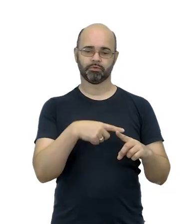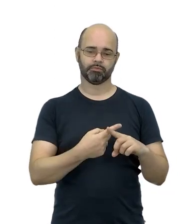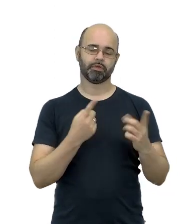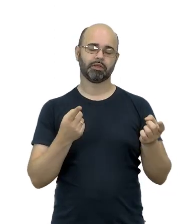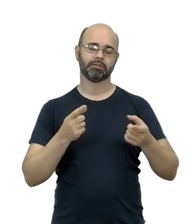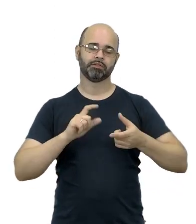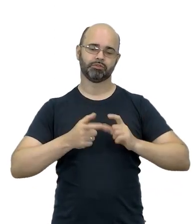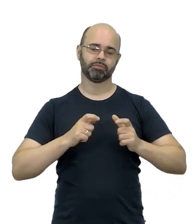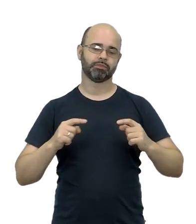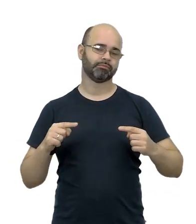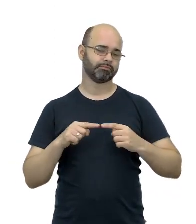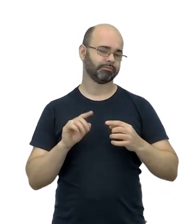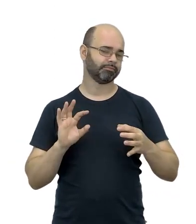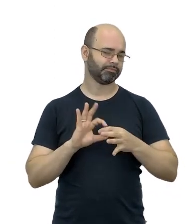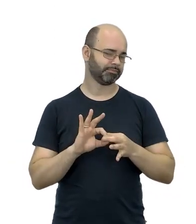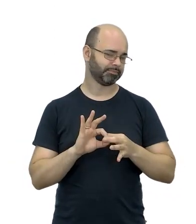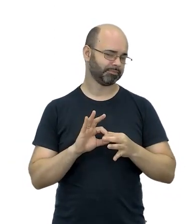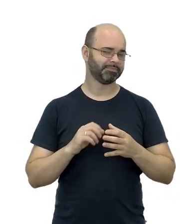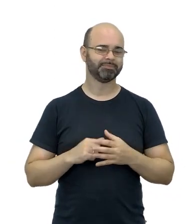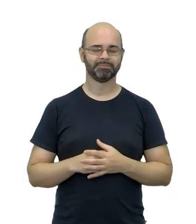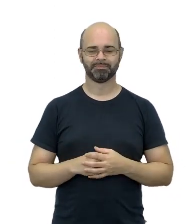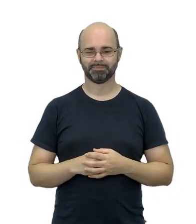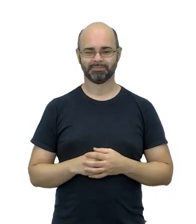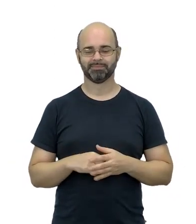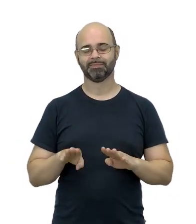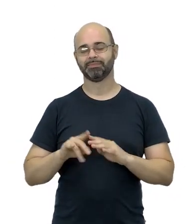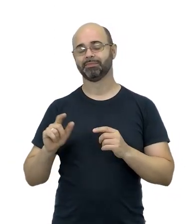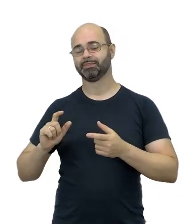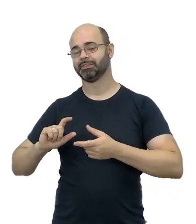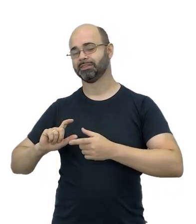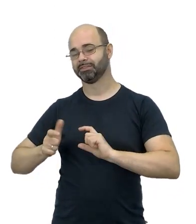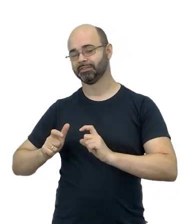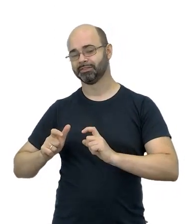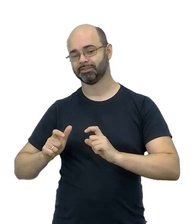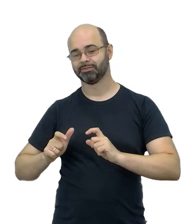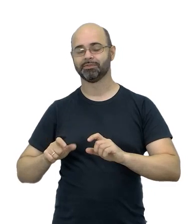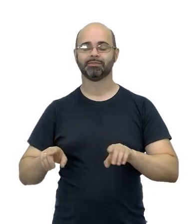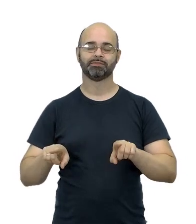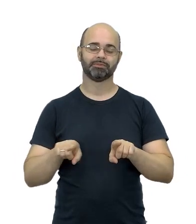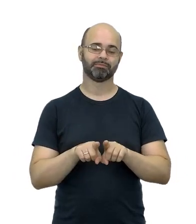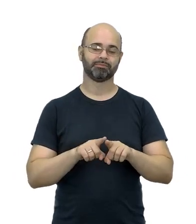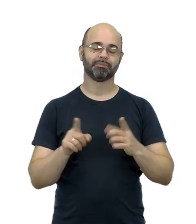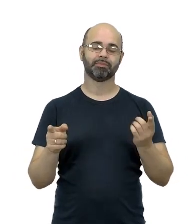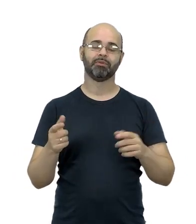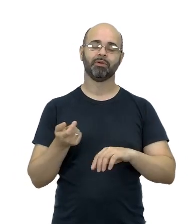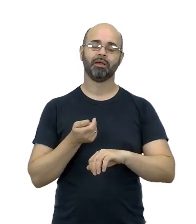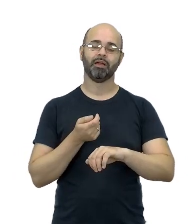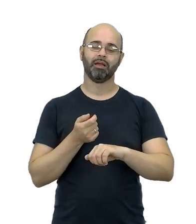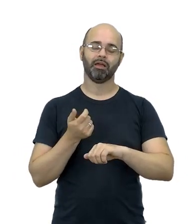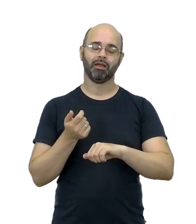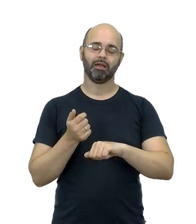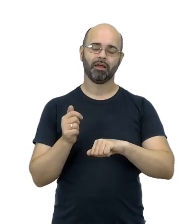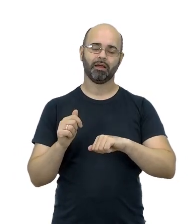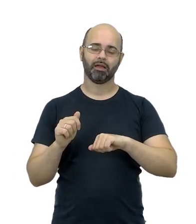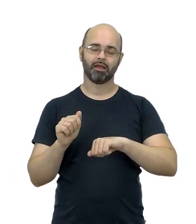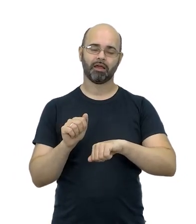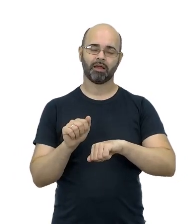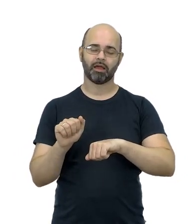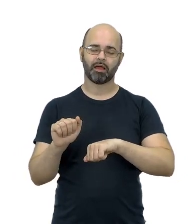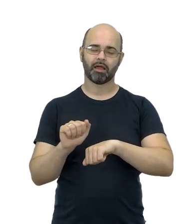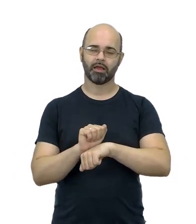geometria, eu tenho uma relação da geometria com a própria álgebra, né, com a questão das medidas,